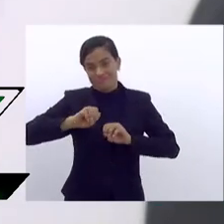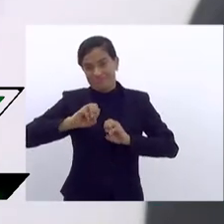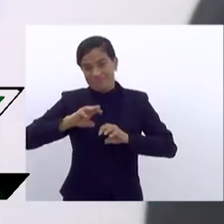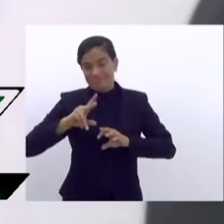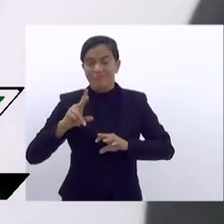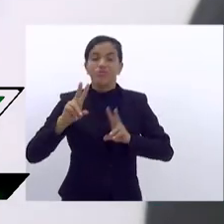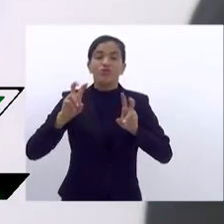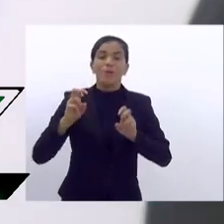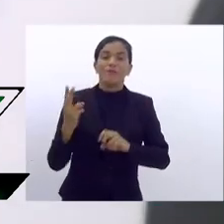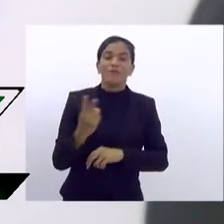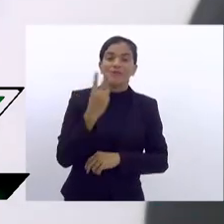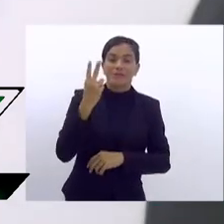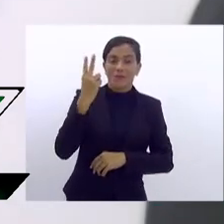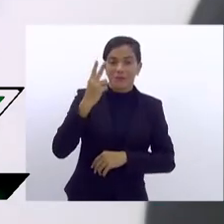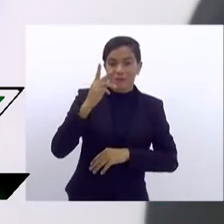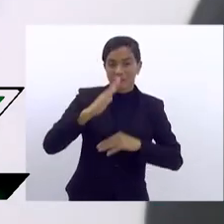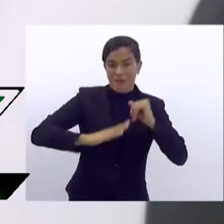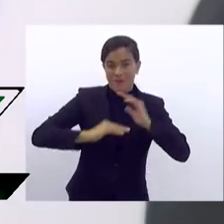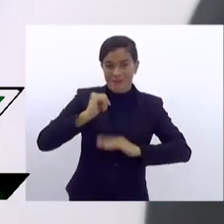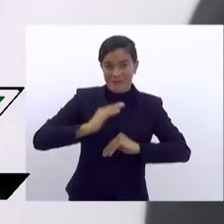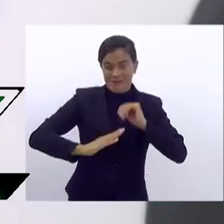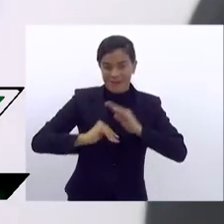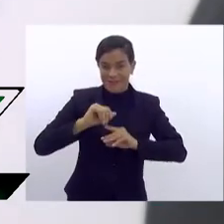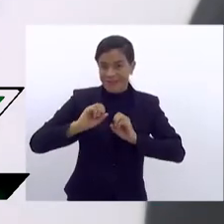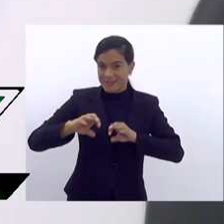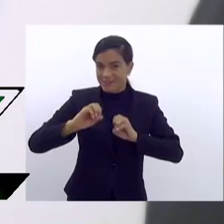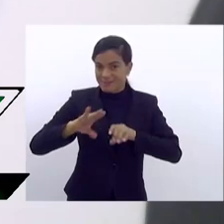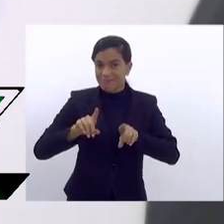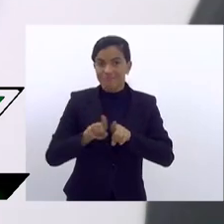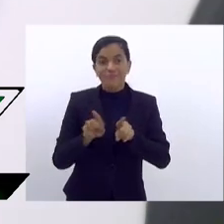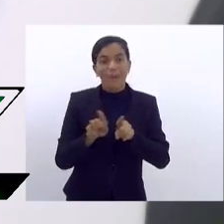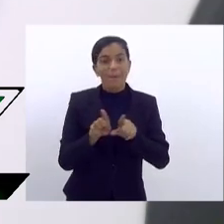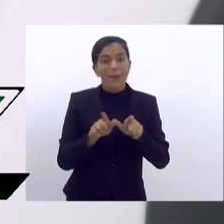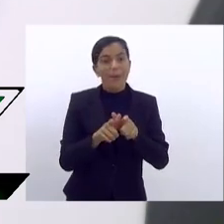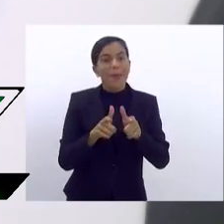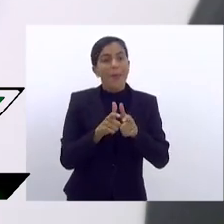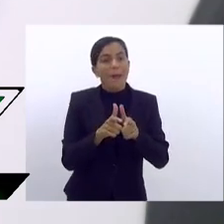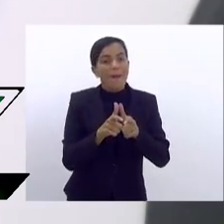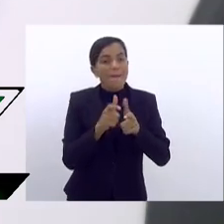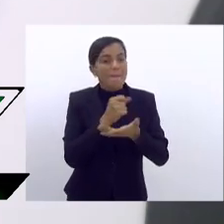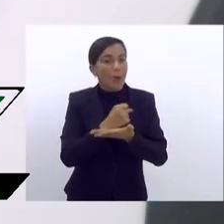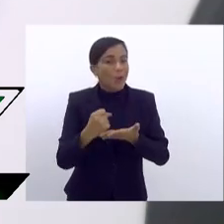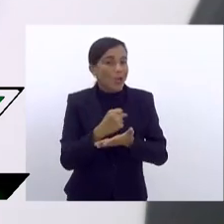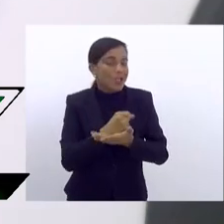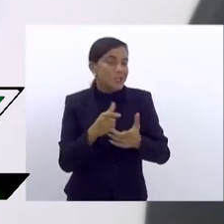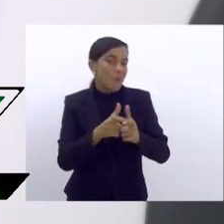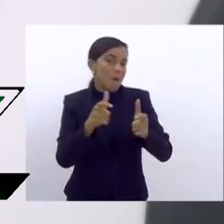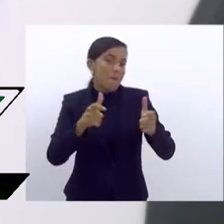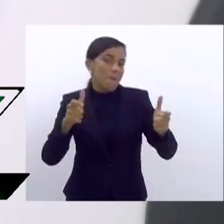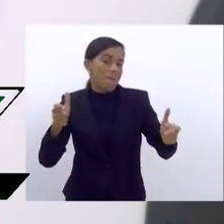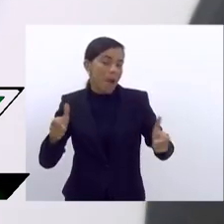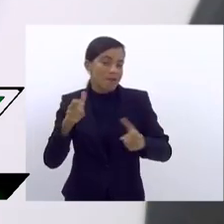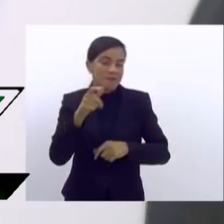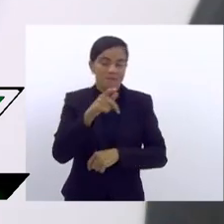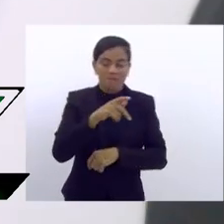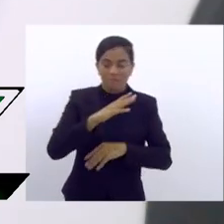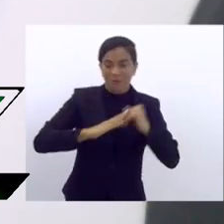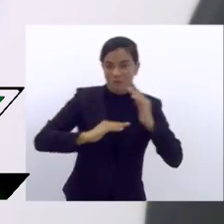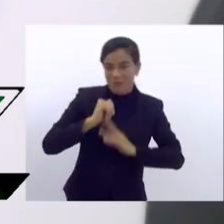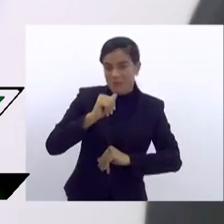valorização dos profissionais da educação de aumento no número do profissional da educação a gente vê hoje